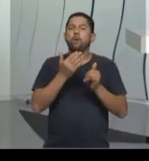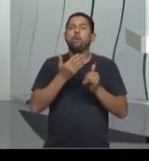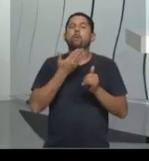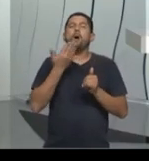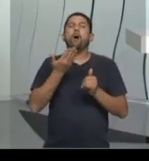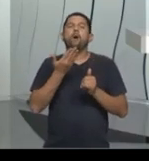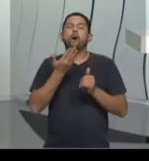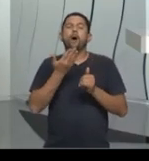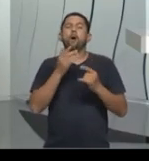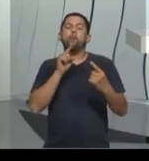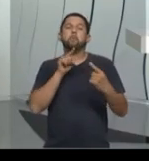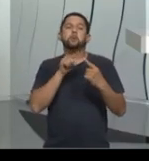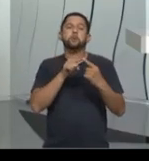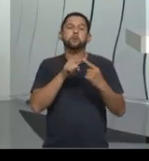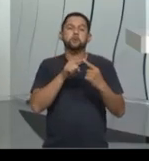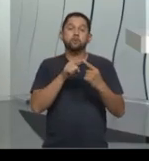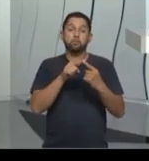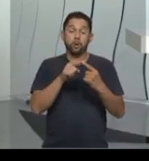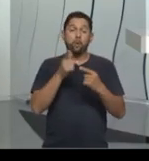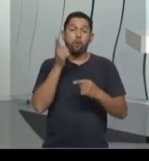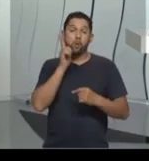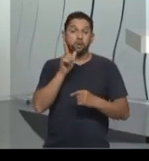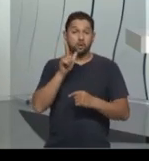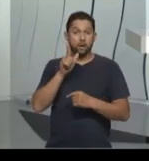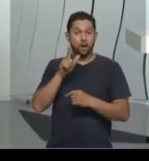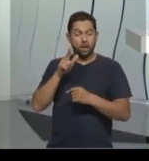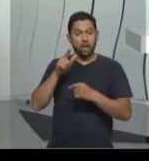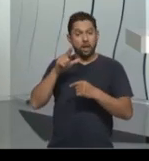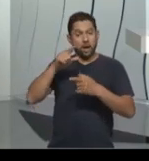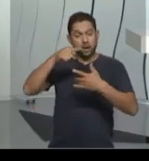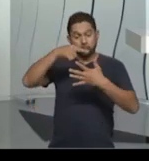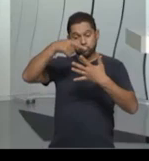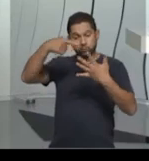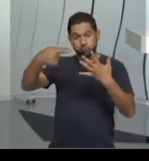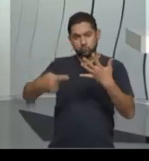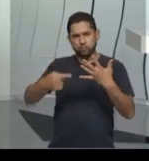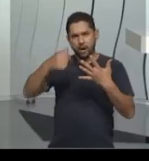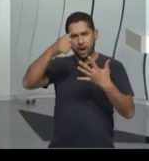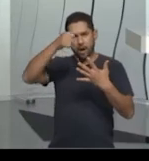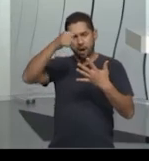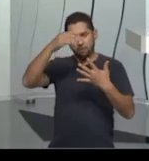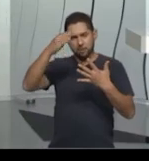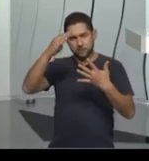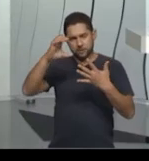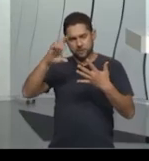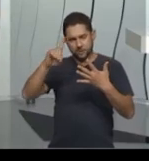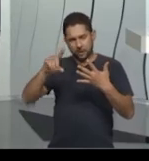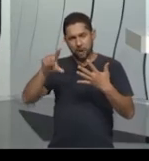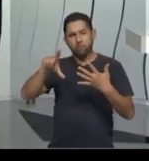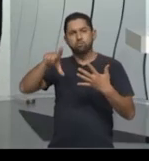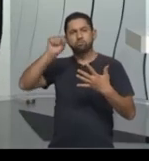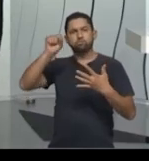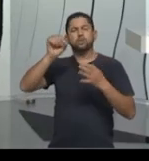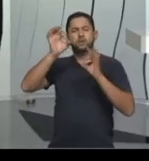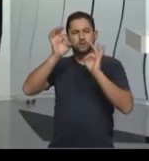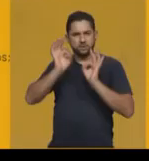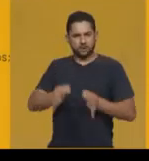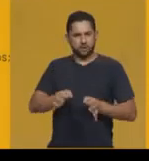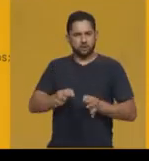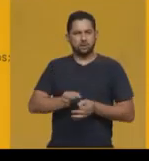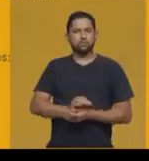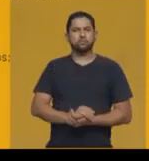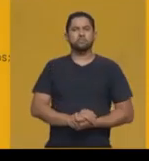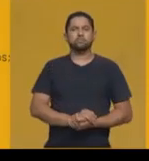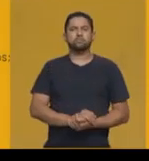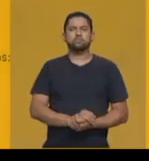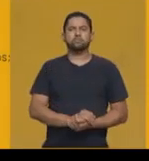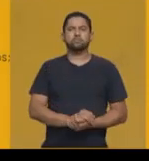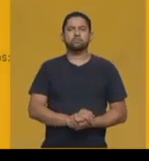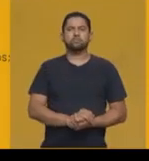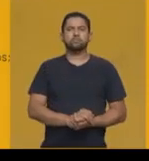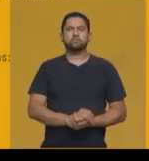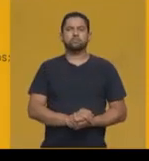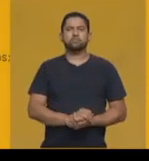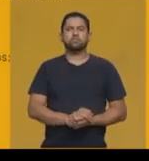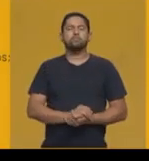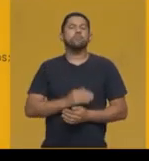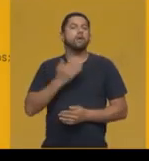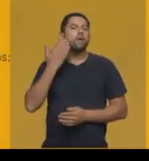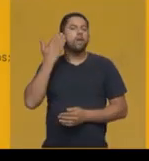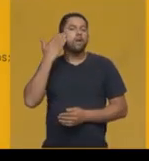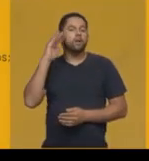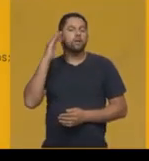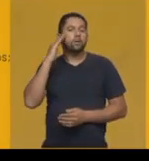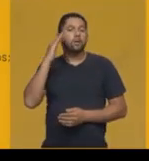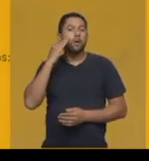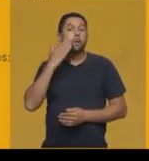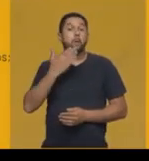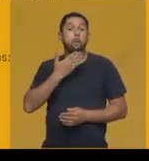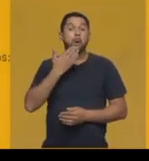para justamente você achar a sua resposta para fazer uma ótima prova. Compreender a importância da cartografia enquanto